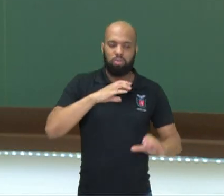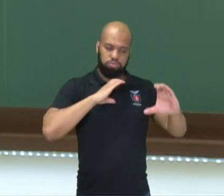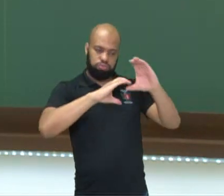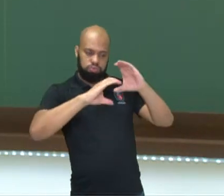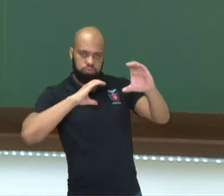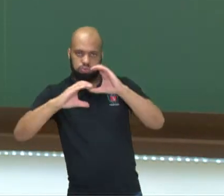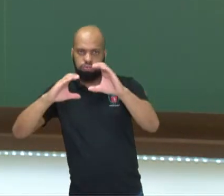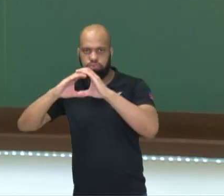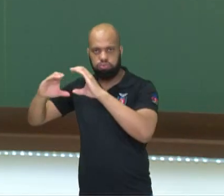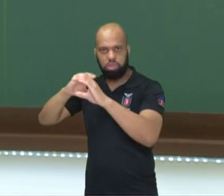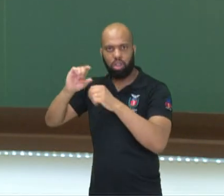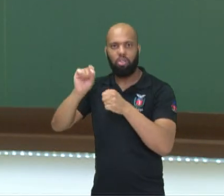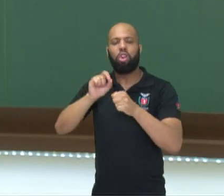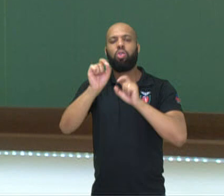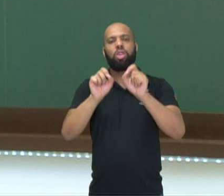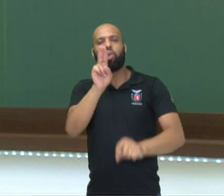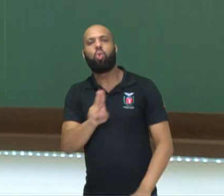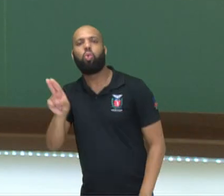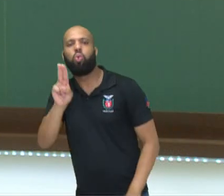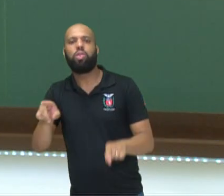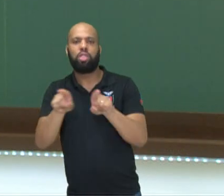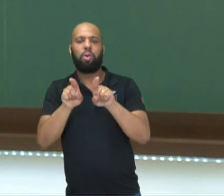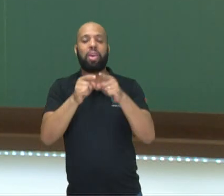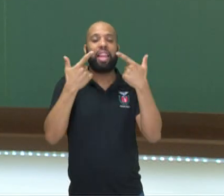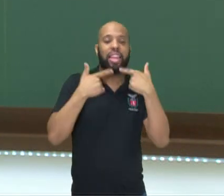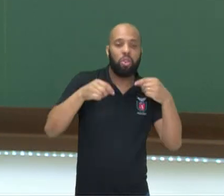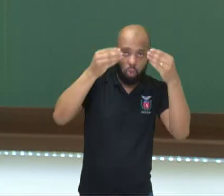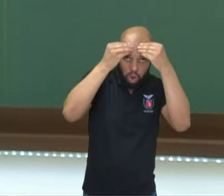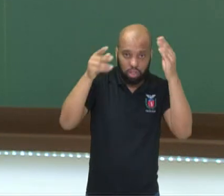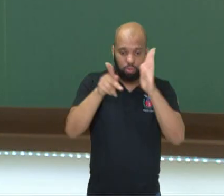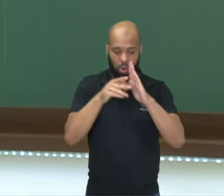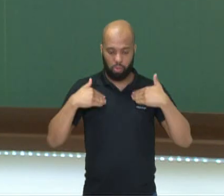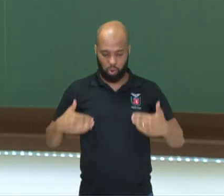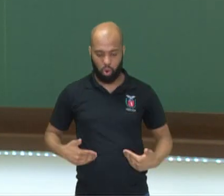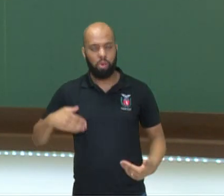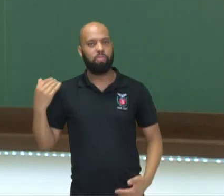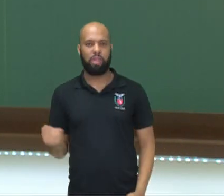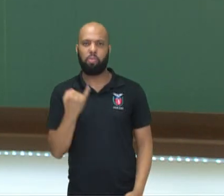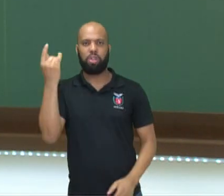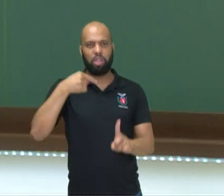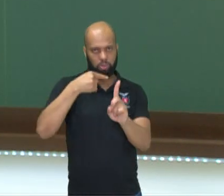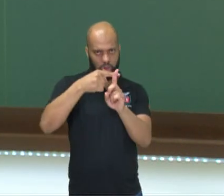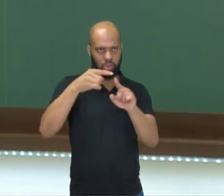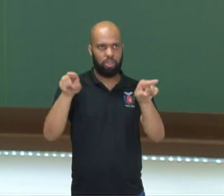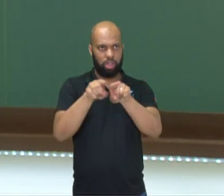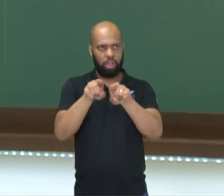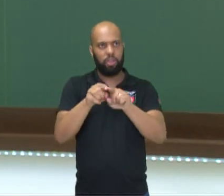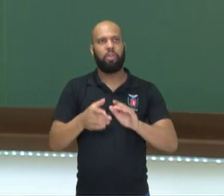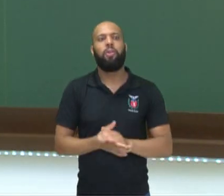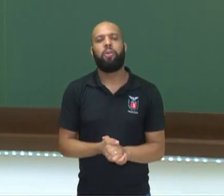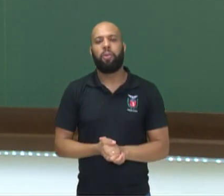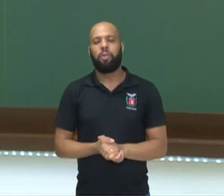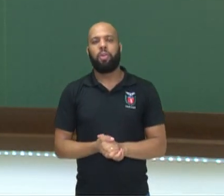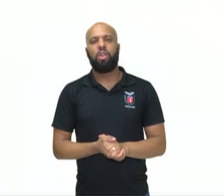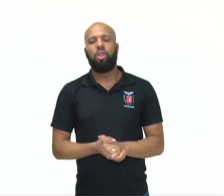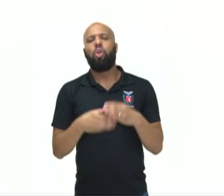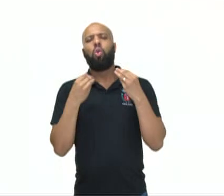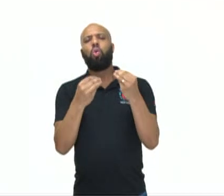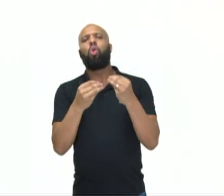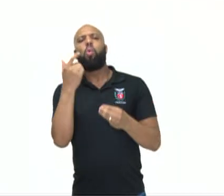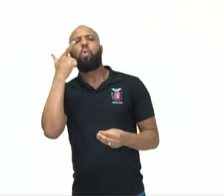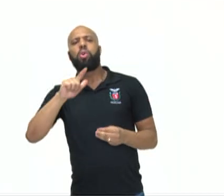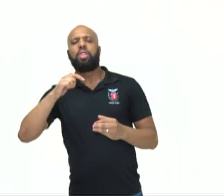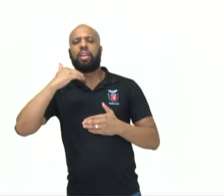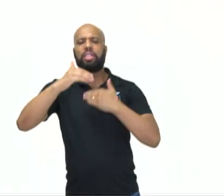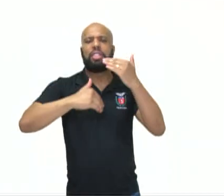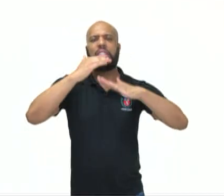comunica, utilizar-se também da linguagem corporal é algo muito positivo. Como desenvolver,